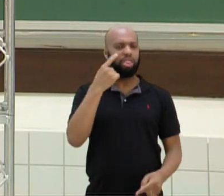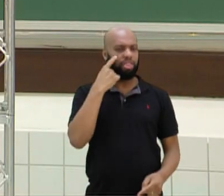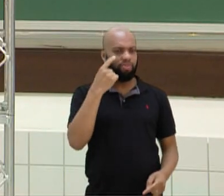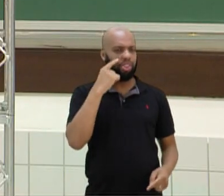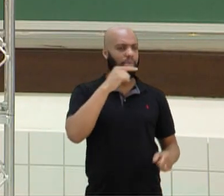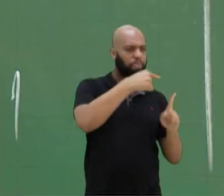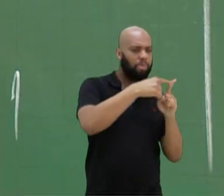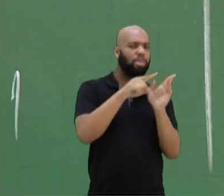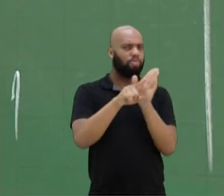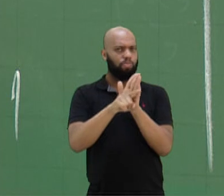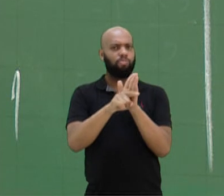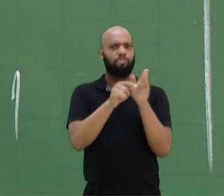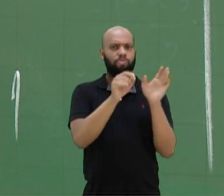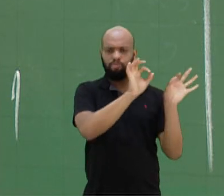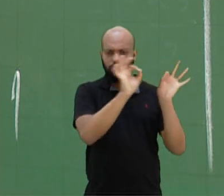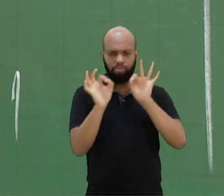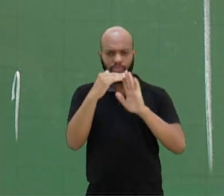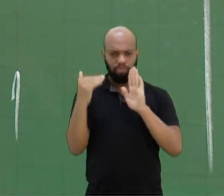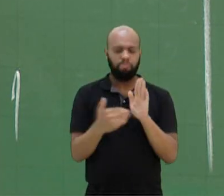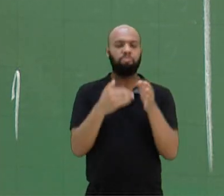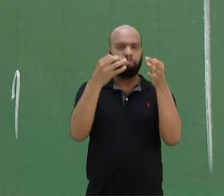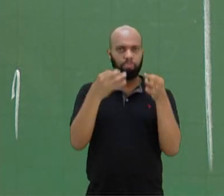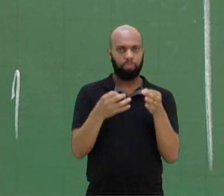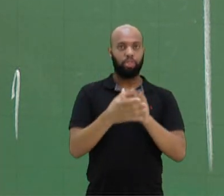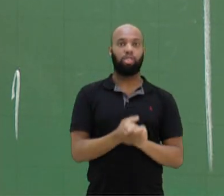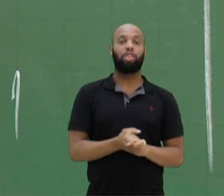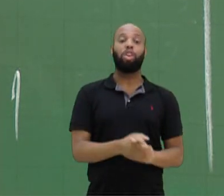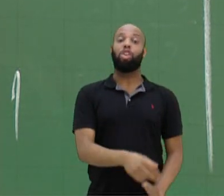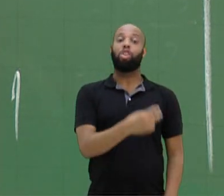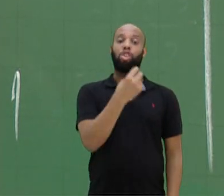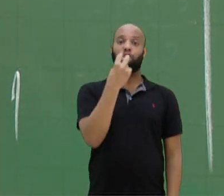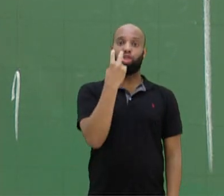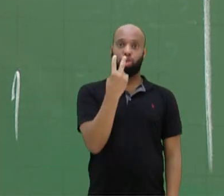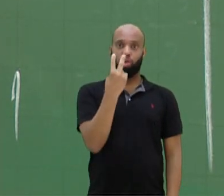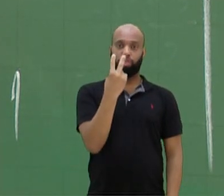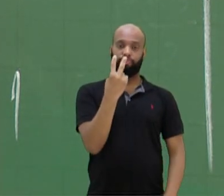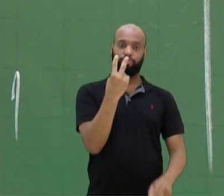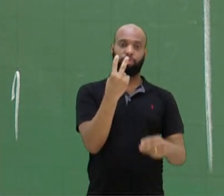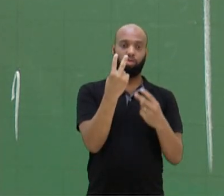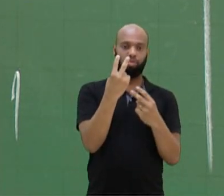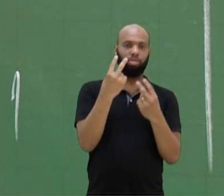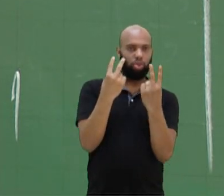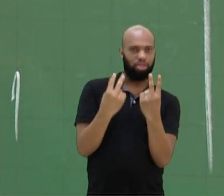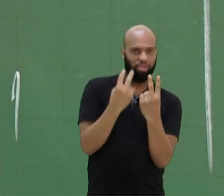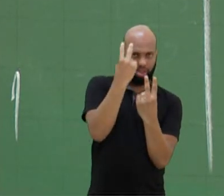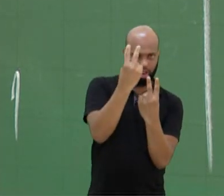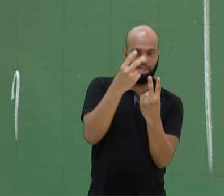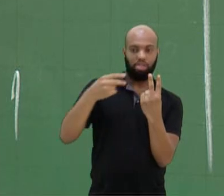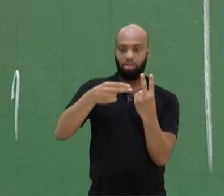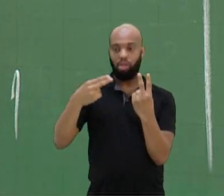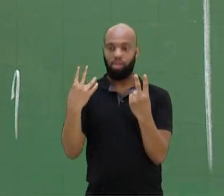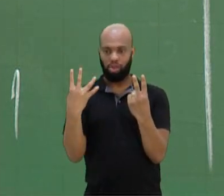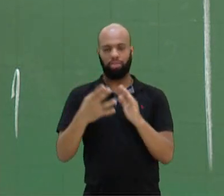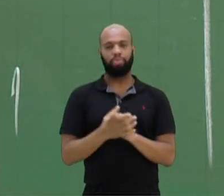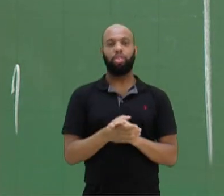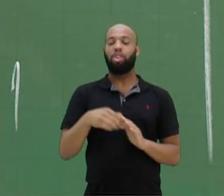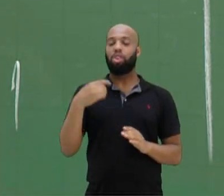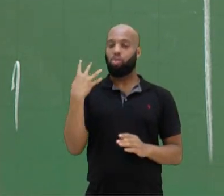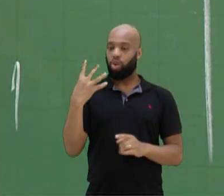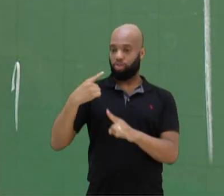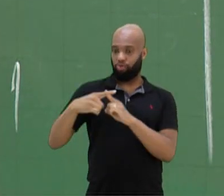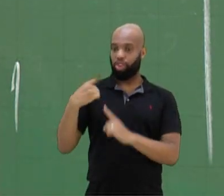y em menos 1. Raízes da função. Essa função igual a 0 é uma função, dá uma equação completa, né? Equação